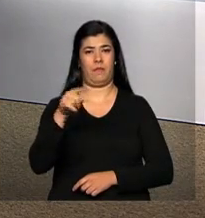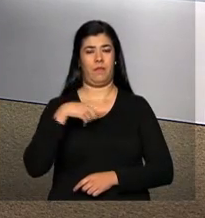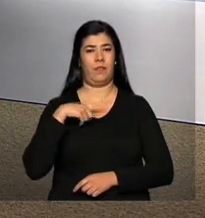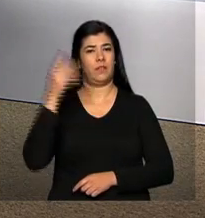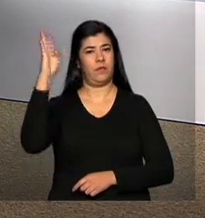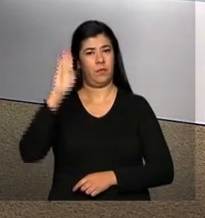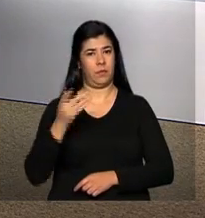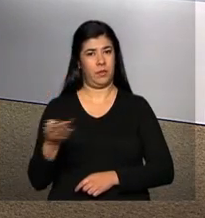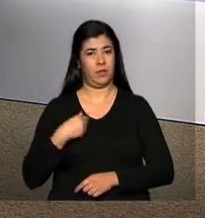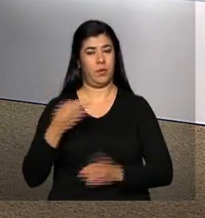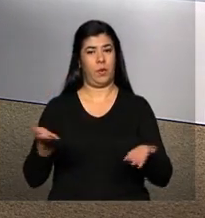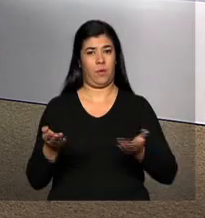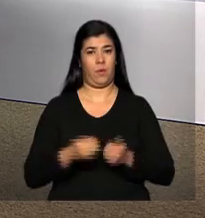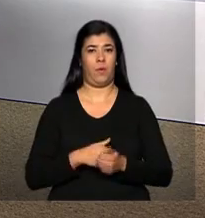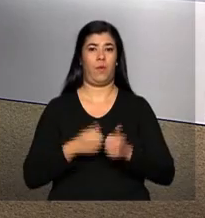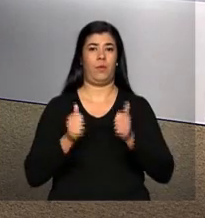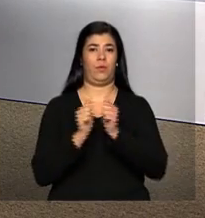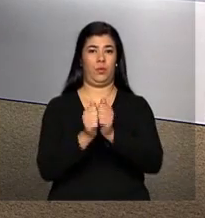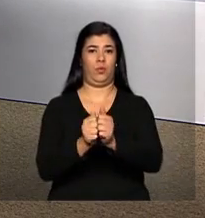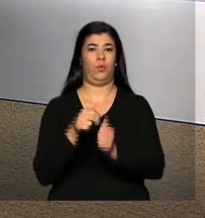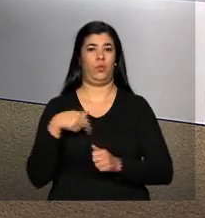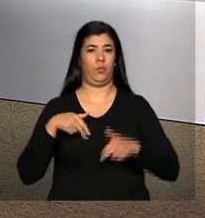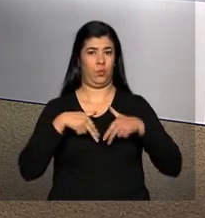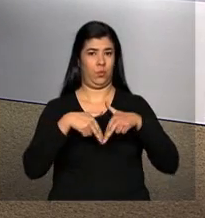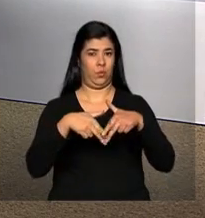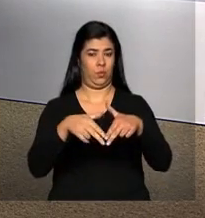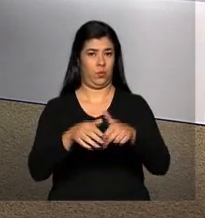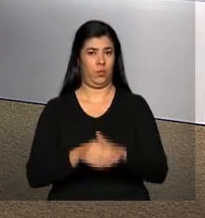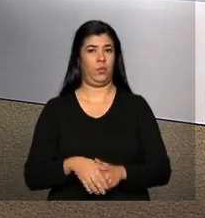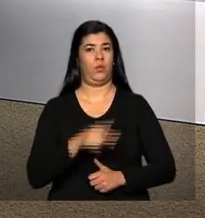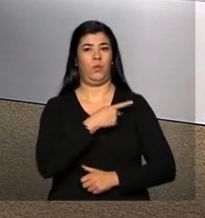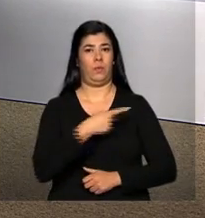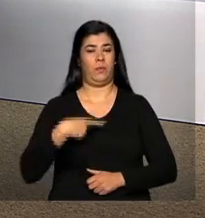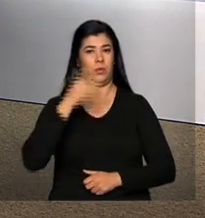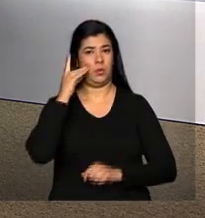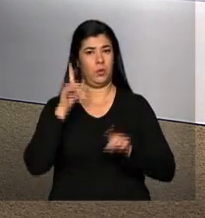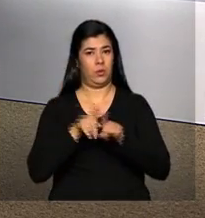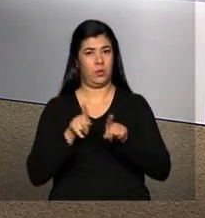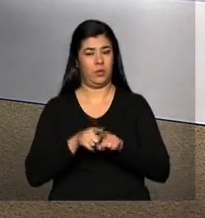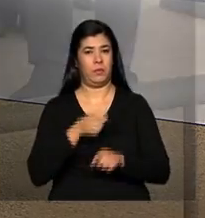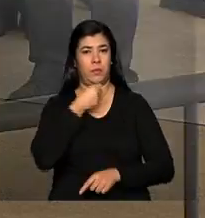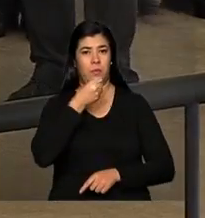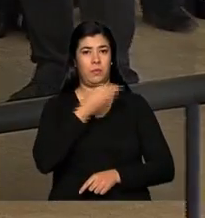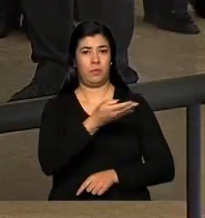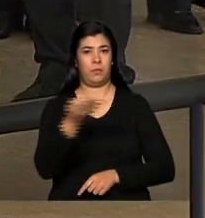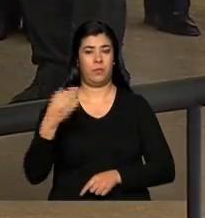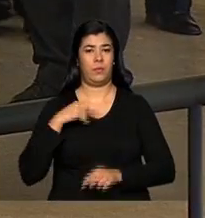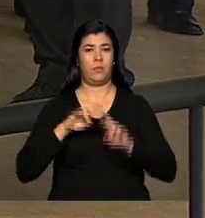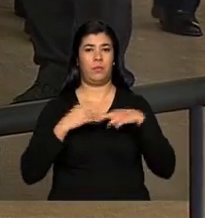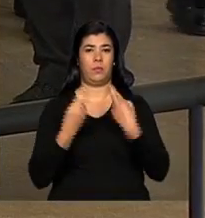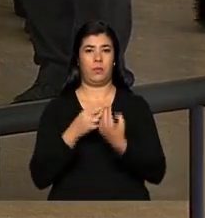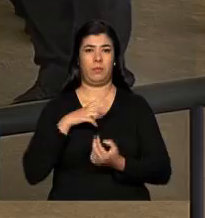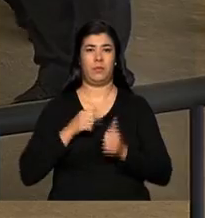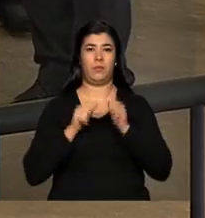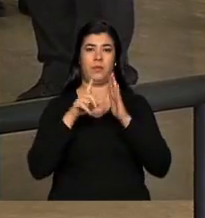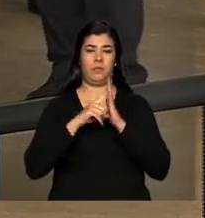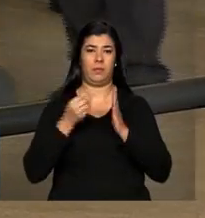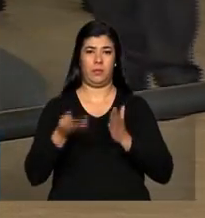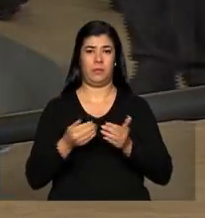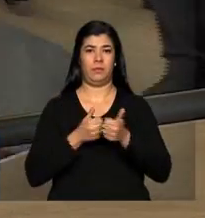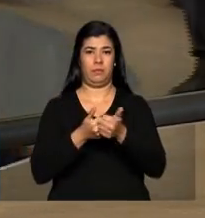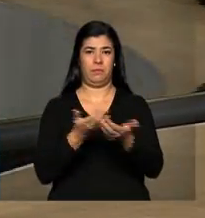ele e a presidenta Dilma Rousseff concedem declaração à imprensa após uma reunião privada no Palácio do Planalto. Vamos acompanhar.